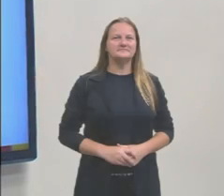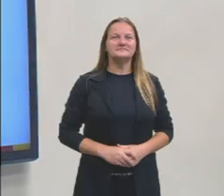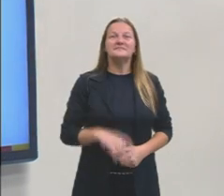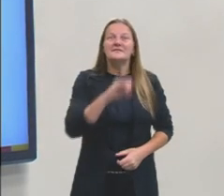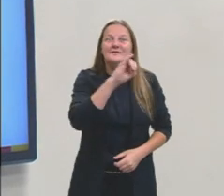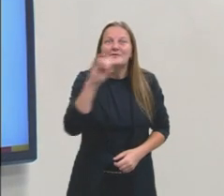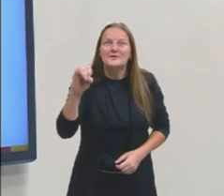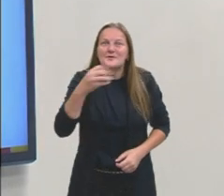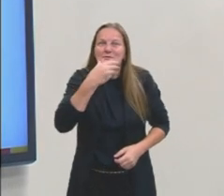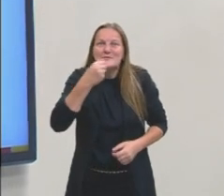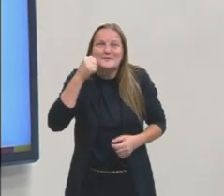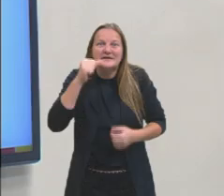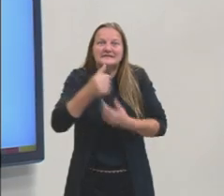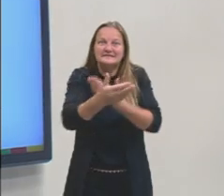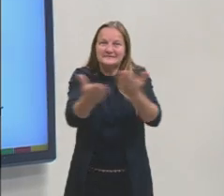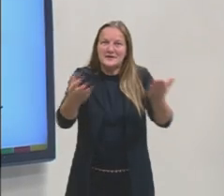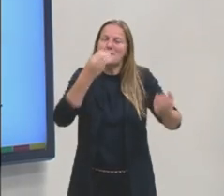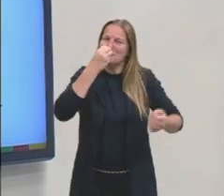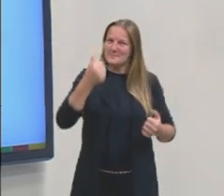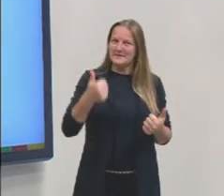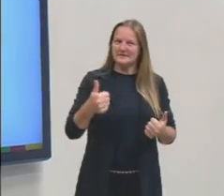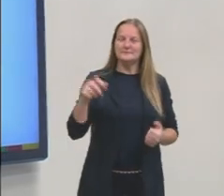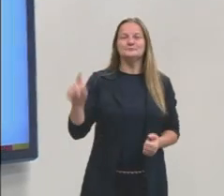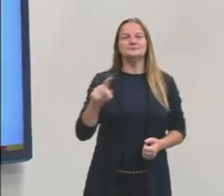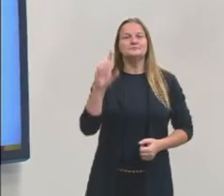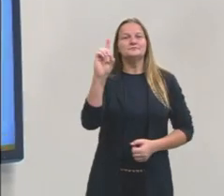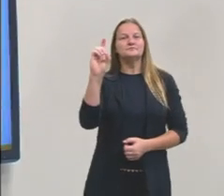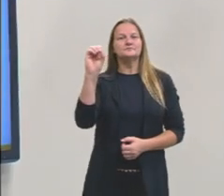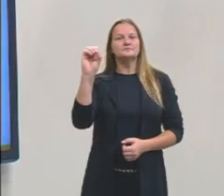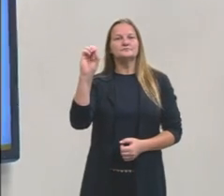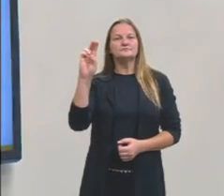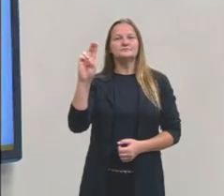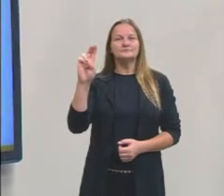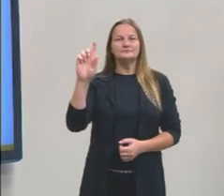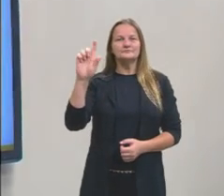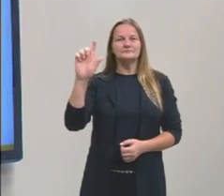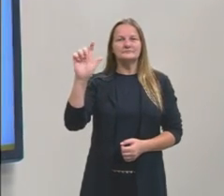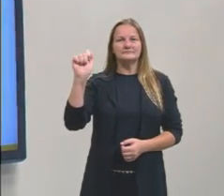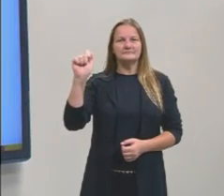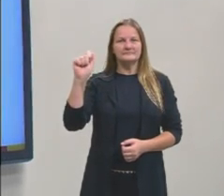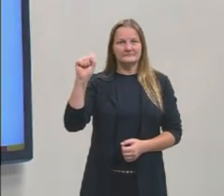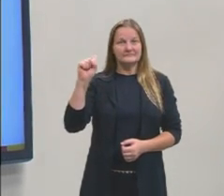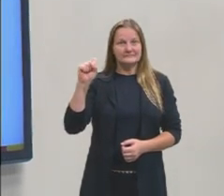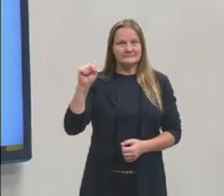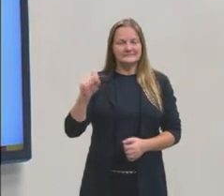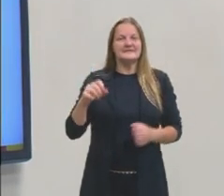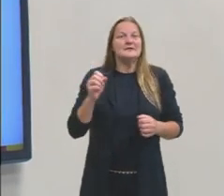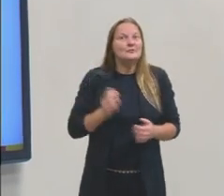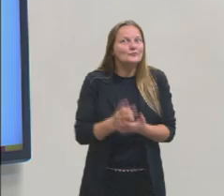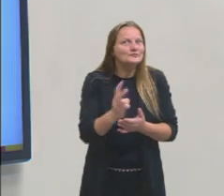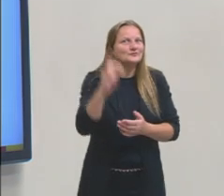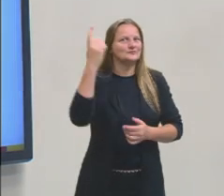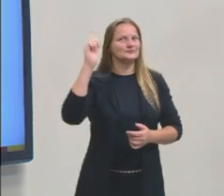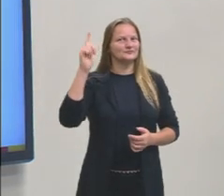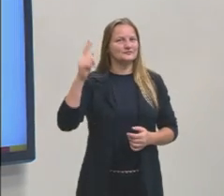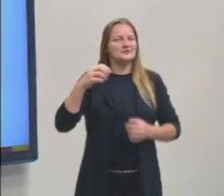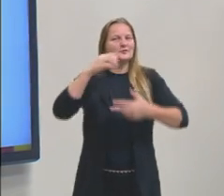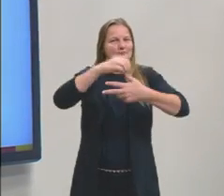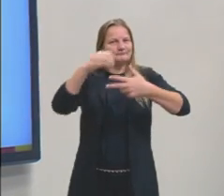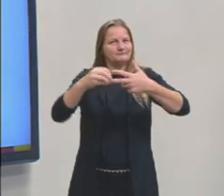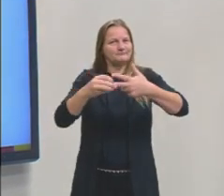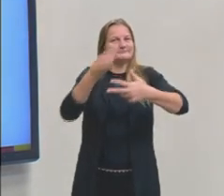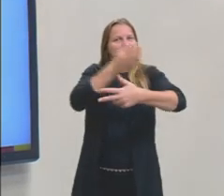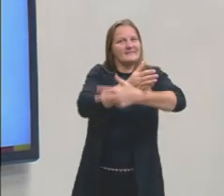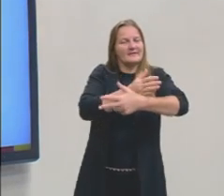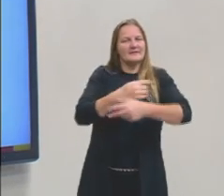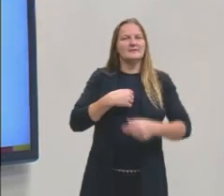o Olá meninos e meninas tudo bom professor Douglas professor de geografia dando continuidade a nossas aulas do pré-enem certo